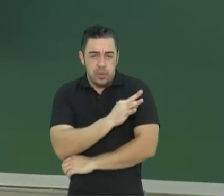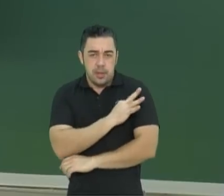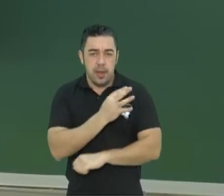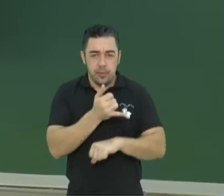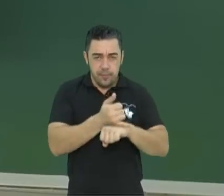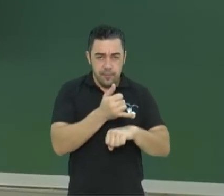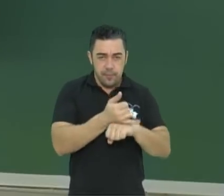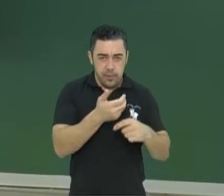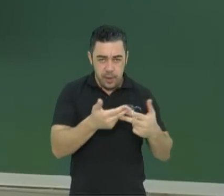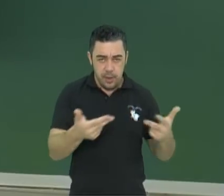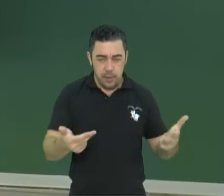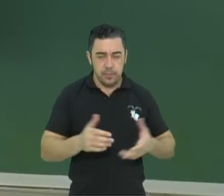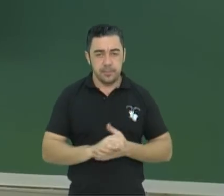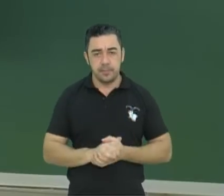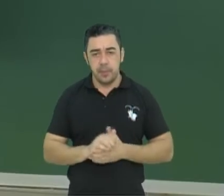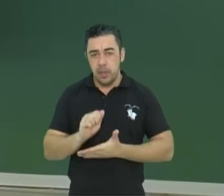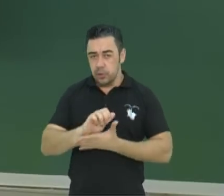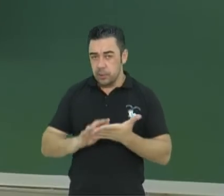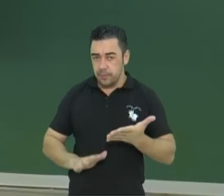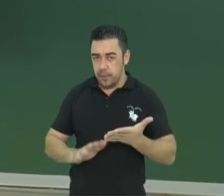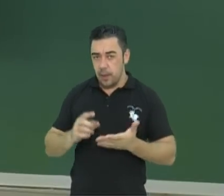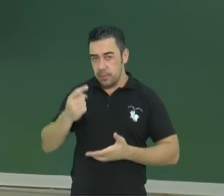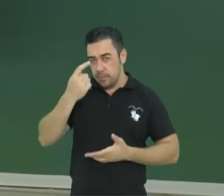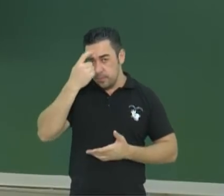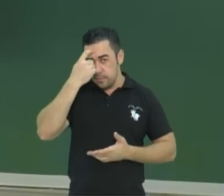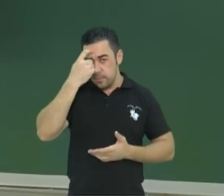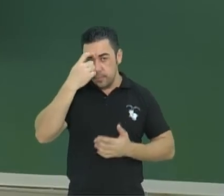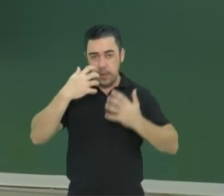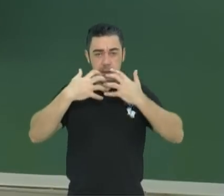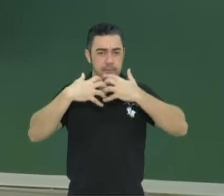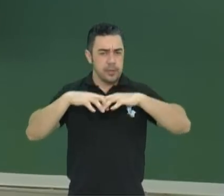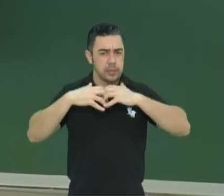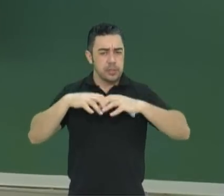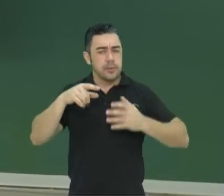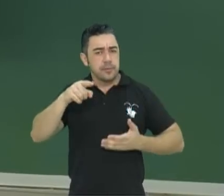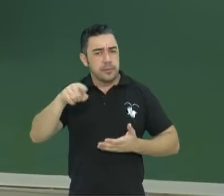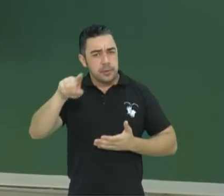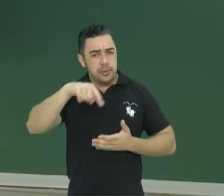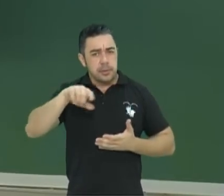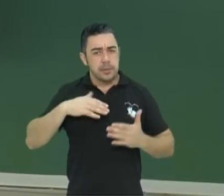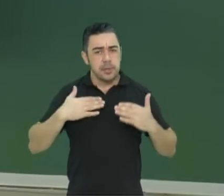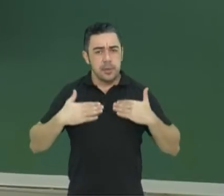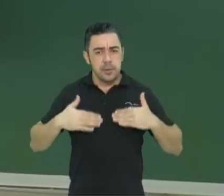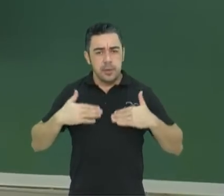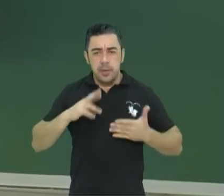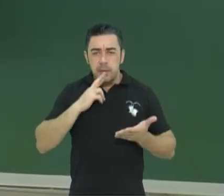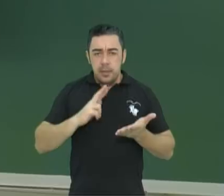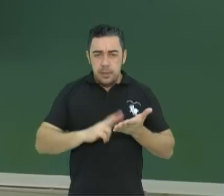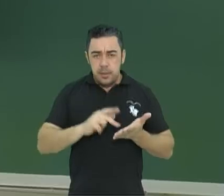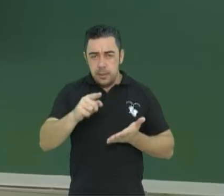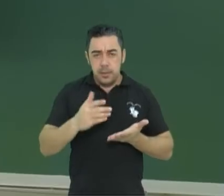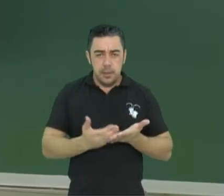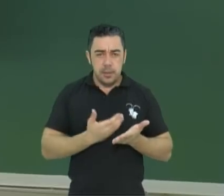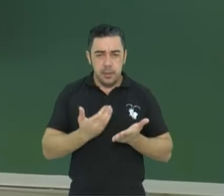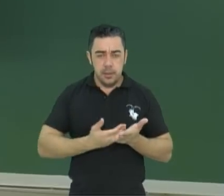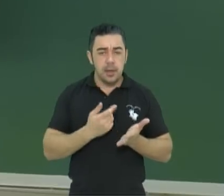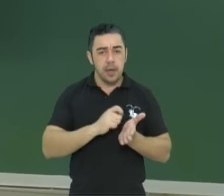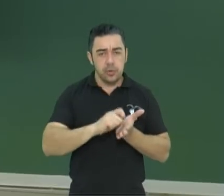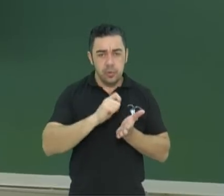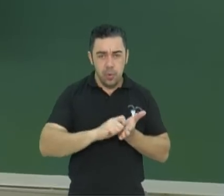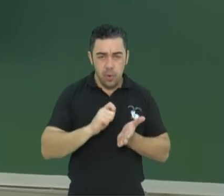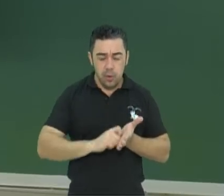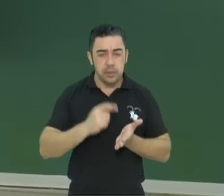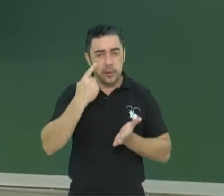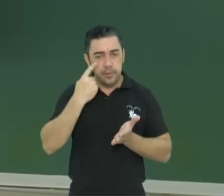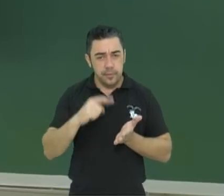metalurgia. Então a gente vai fazer uma atividade para refletir, uma atividade bem tranquila. Faça aí a resposta no teu caderno, anote, depois a gente